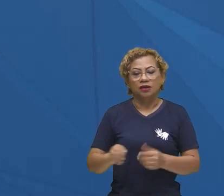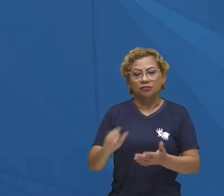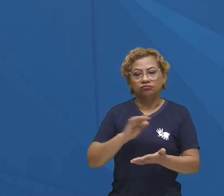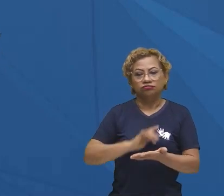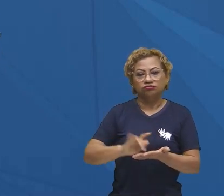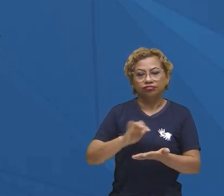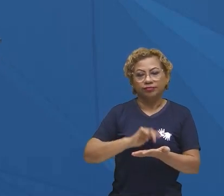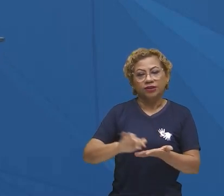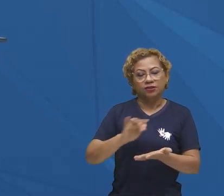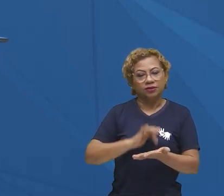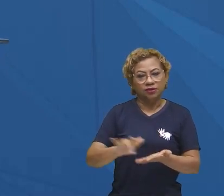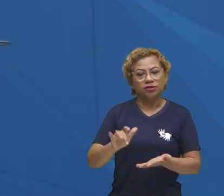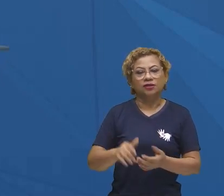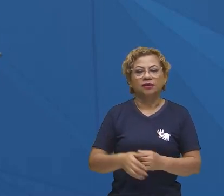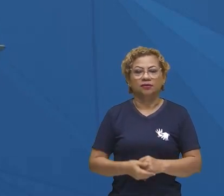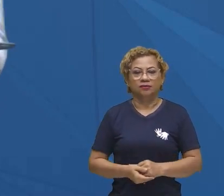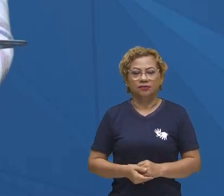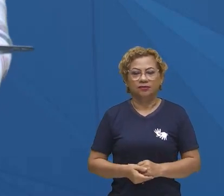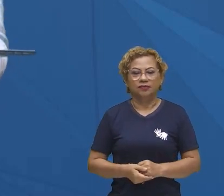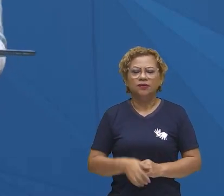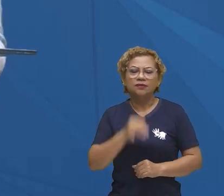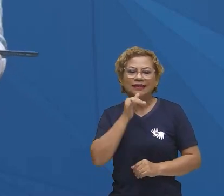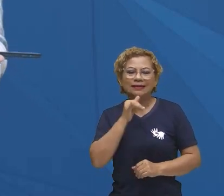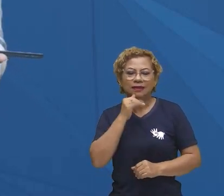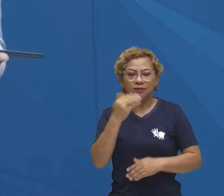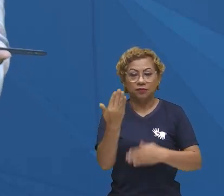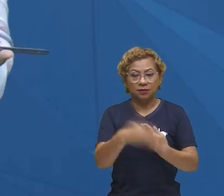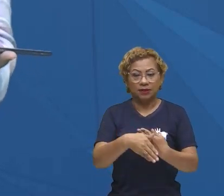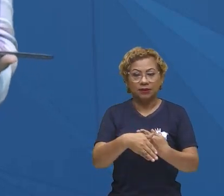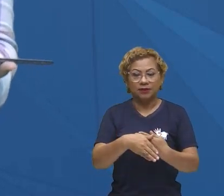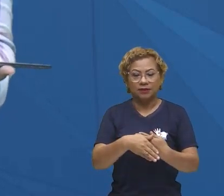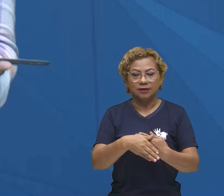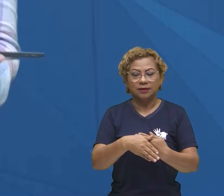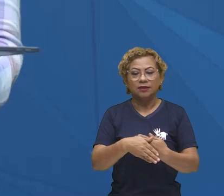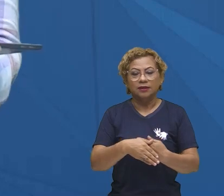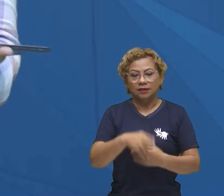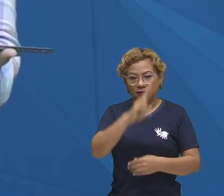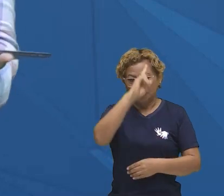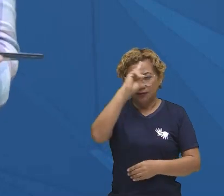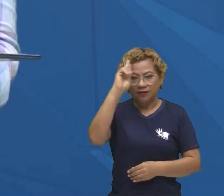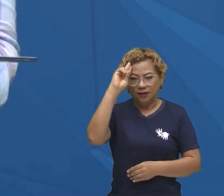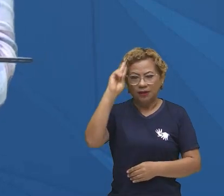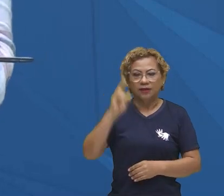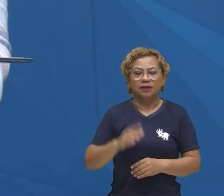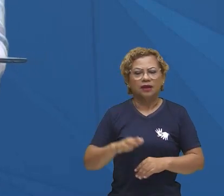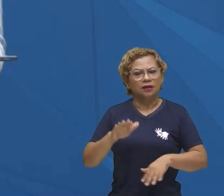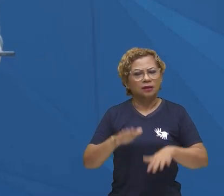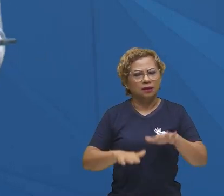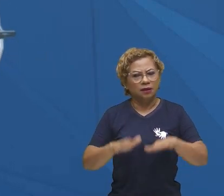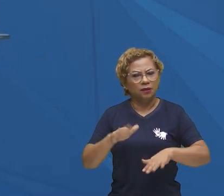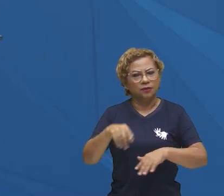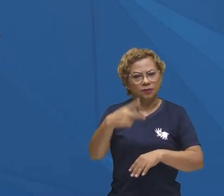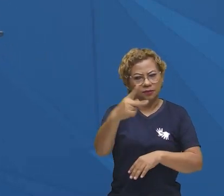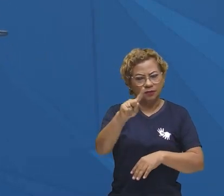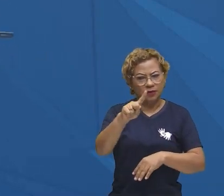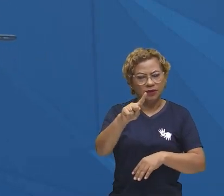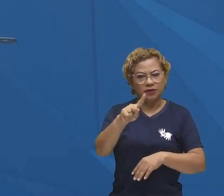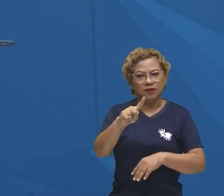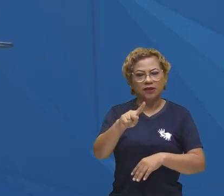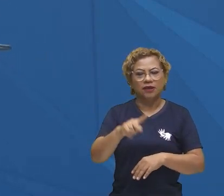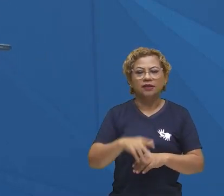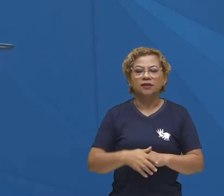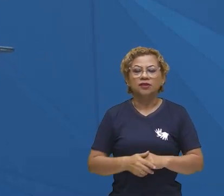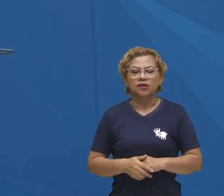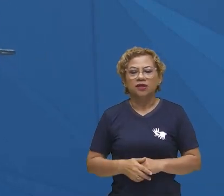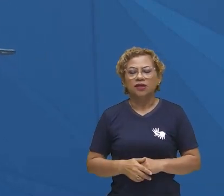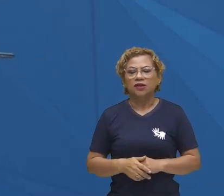para vocês, é a questão do táxi e do Uber, né? Antigamente, talvez muitos de vocês nunca